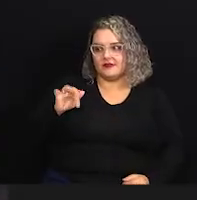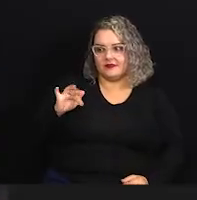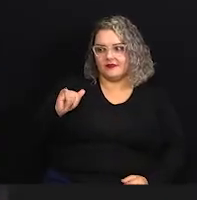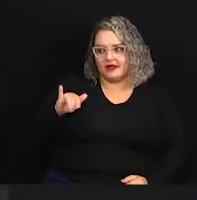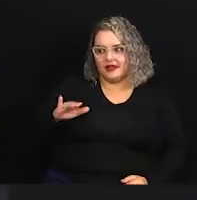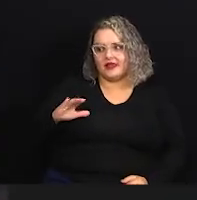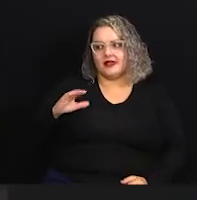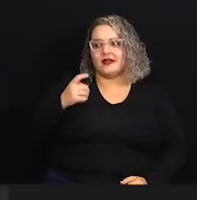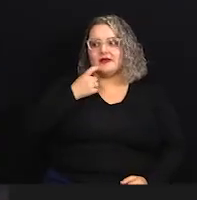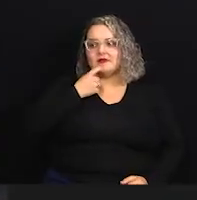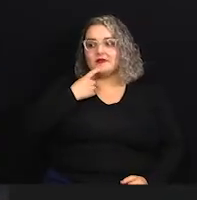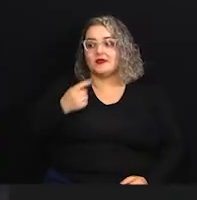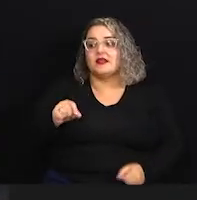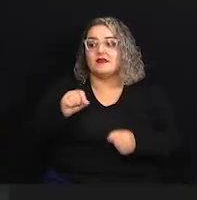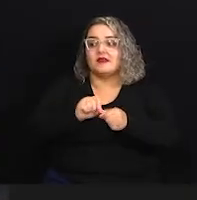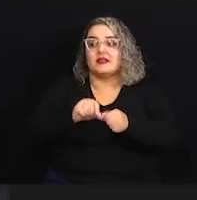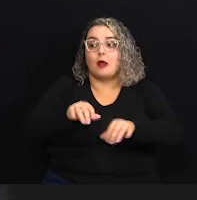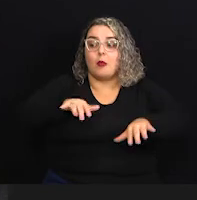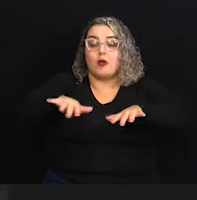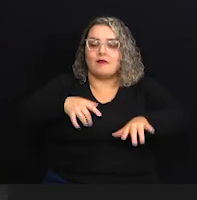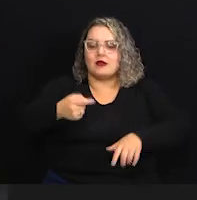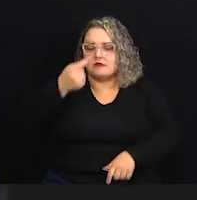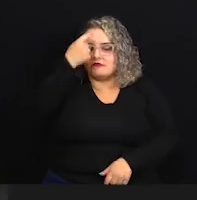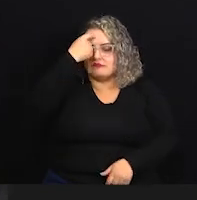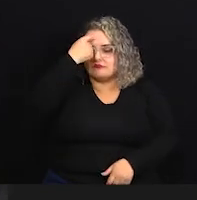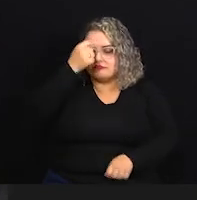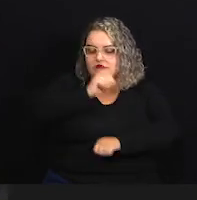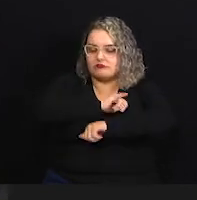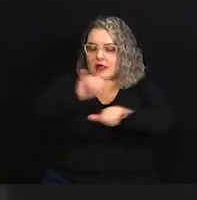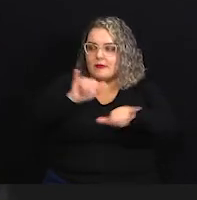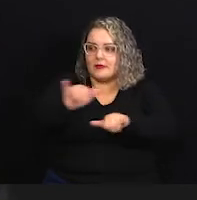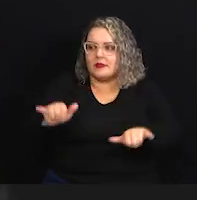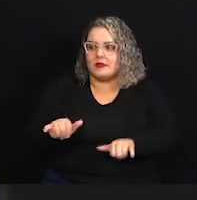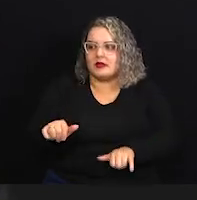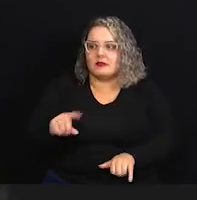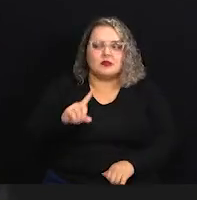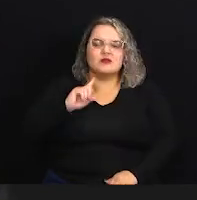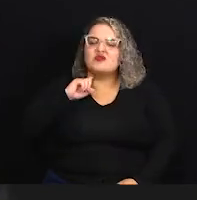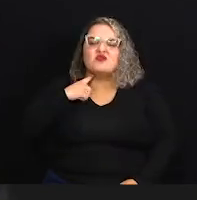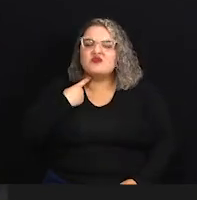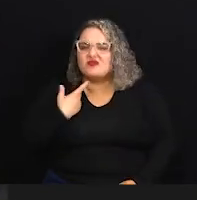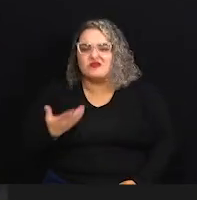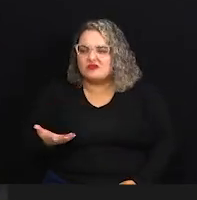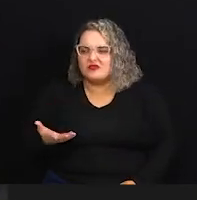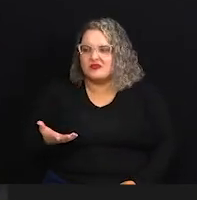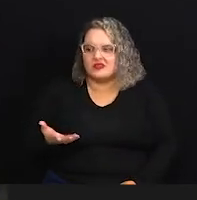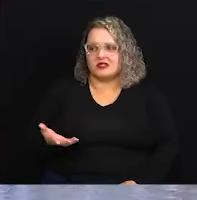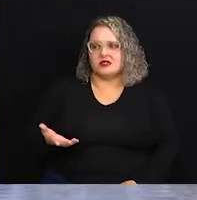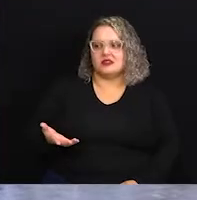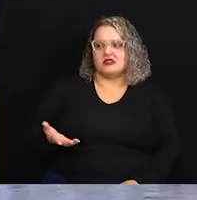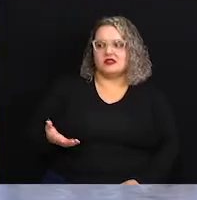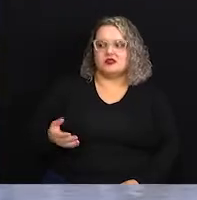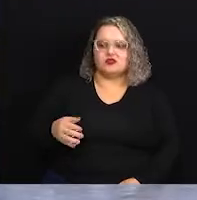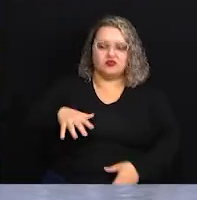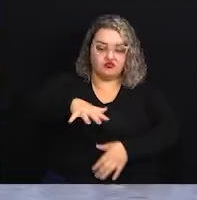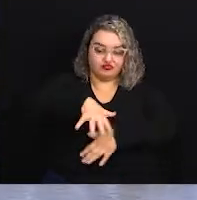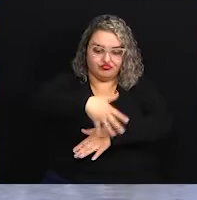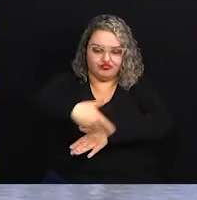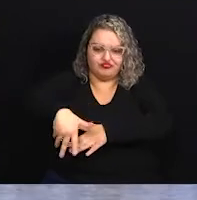a movimentação e a conscientização da população para não jogar isso nos lixos,